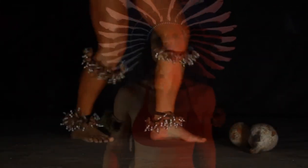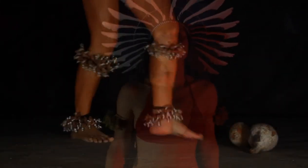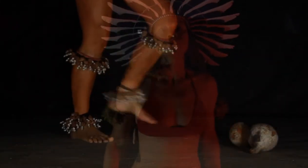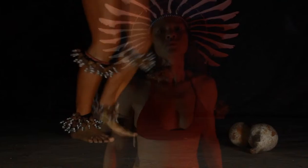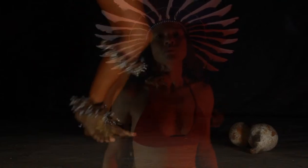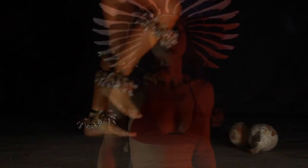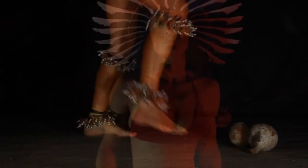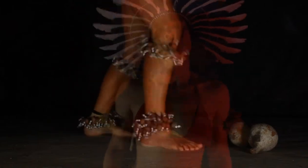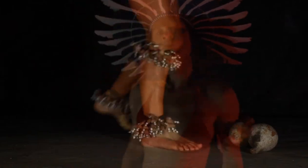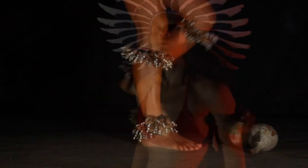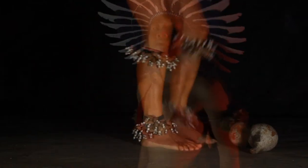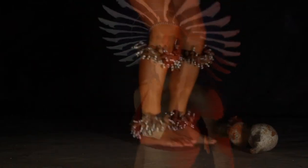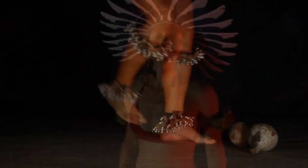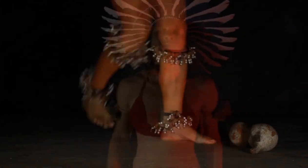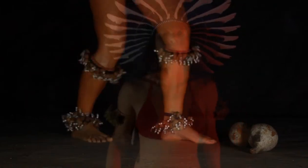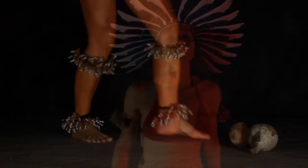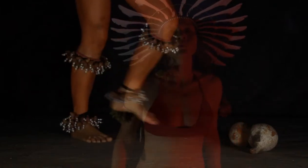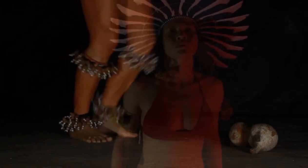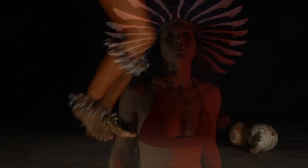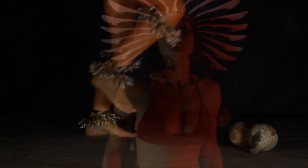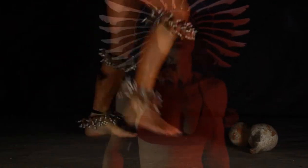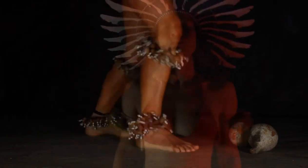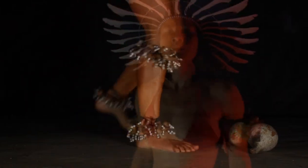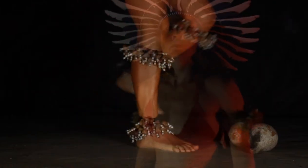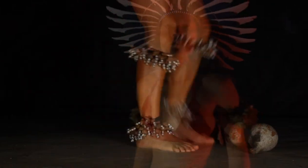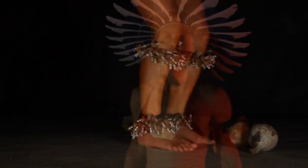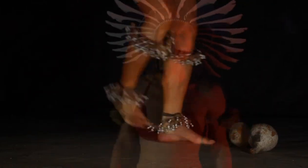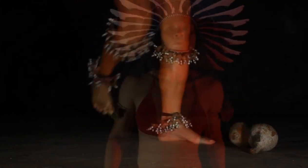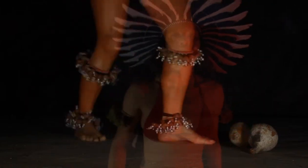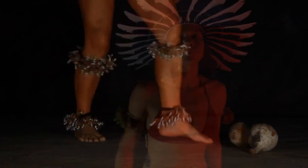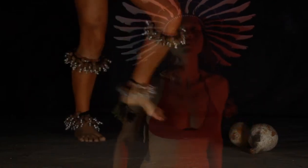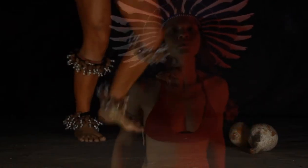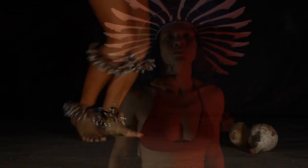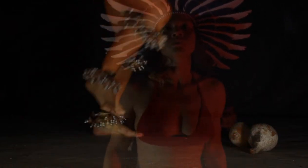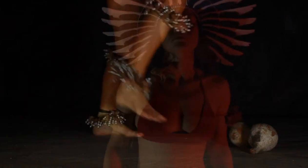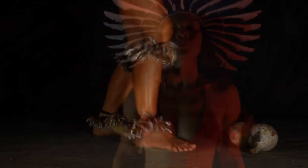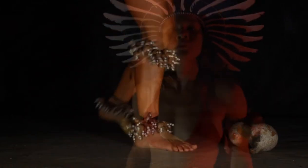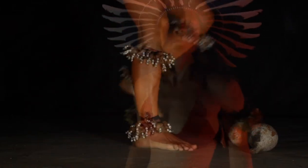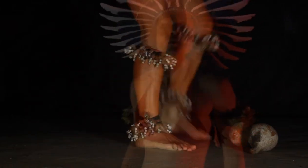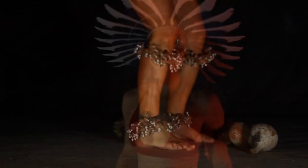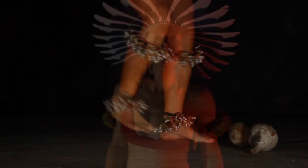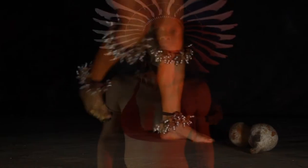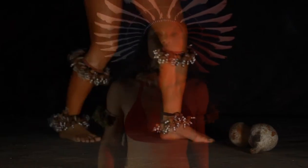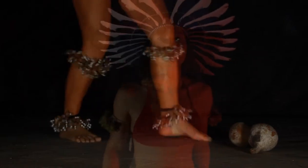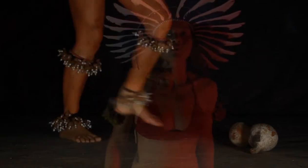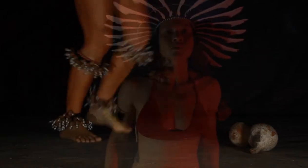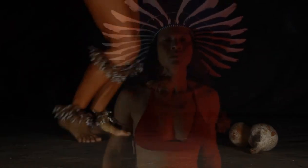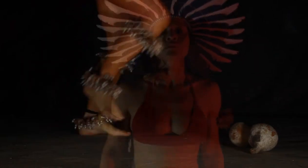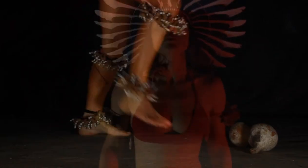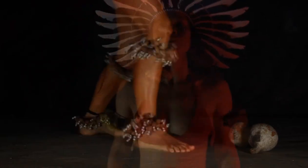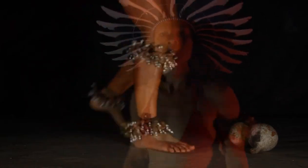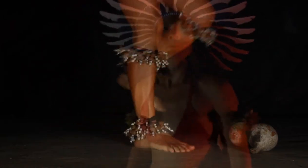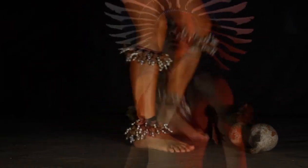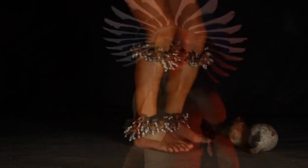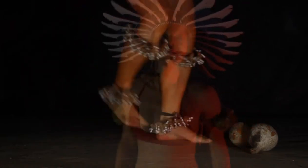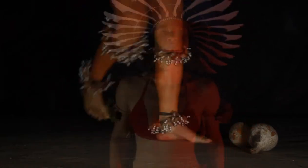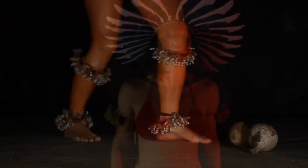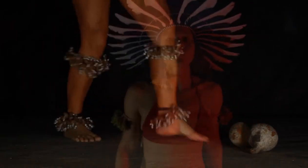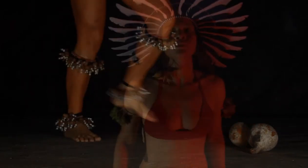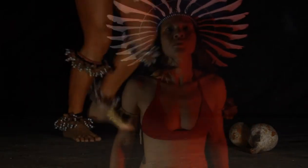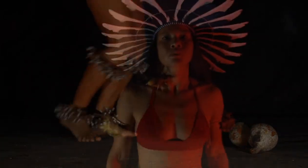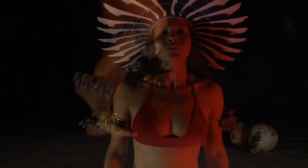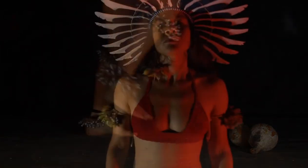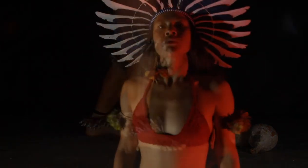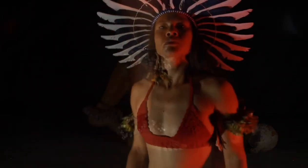mal o seu idioma, isso não fica natural. Mas não cabe a você decidir o que é normal. Cada um com a